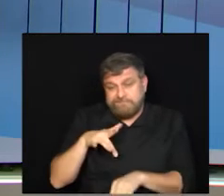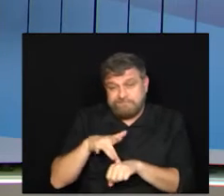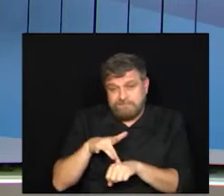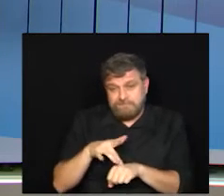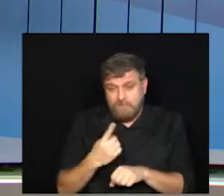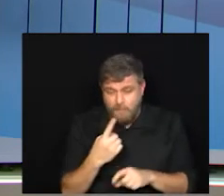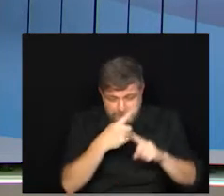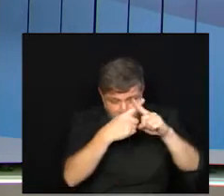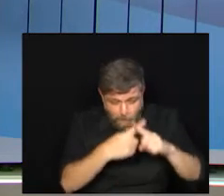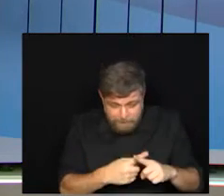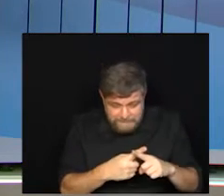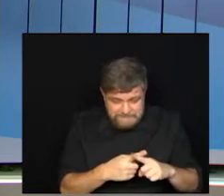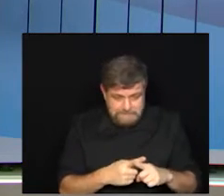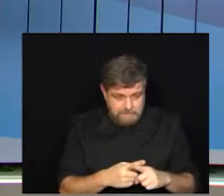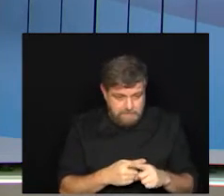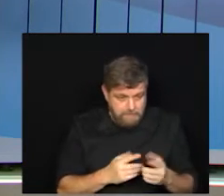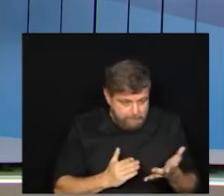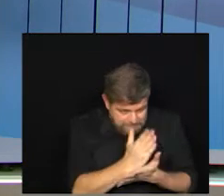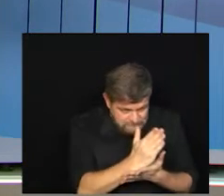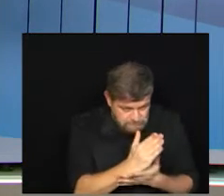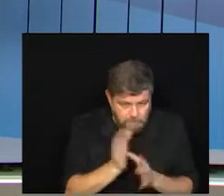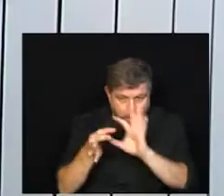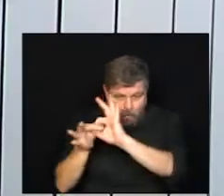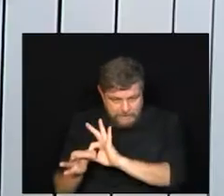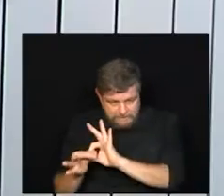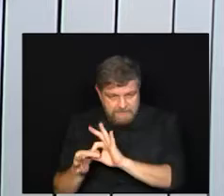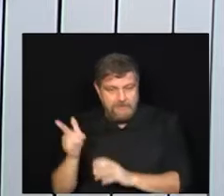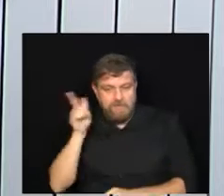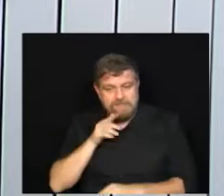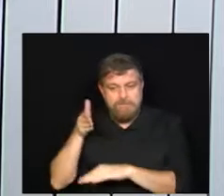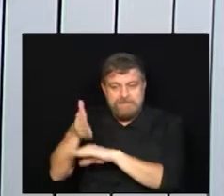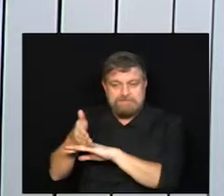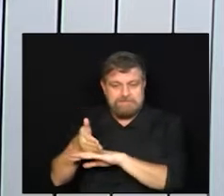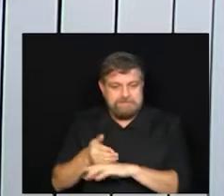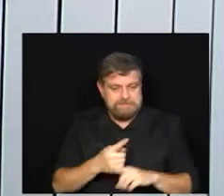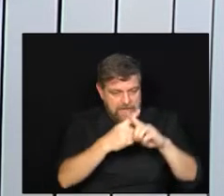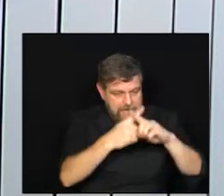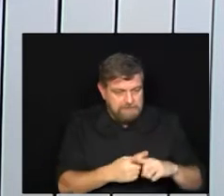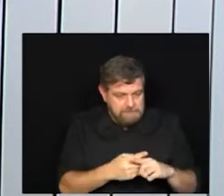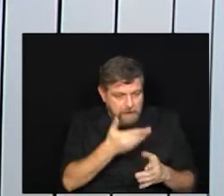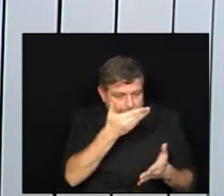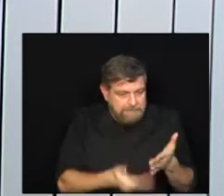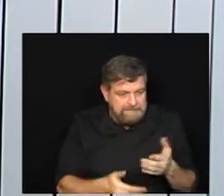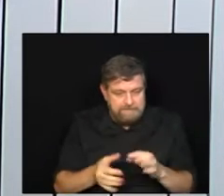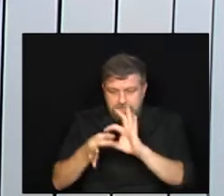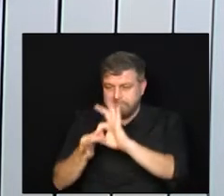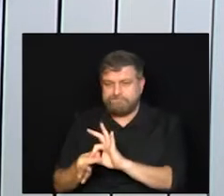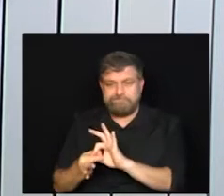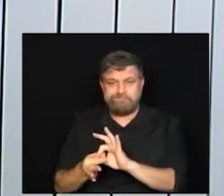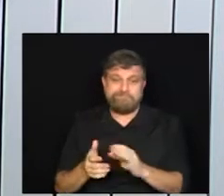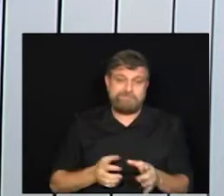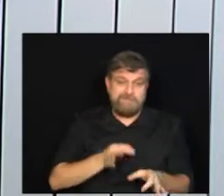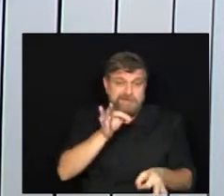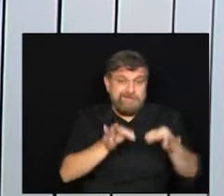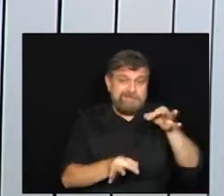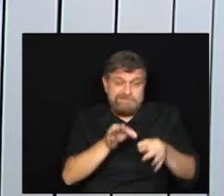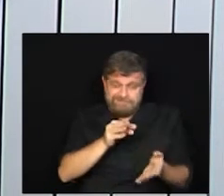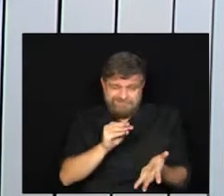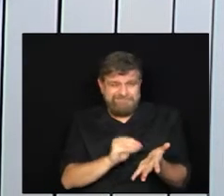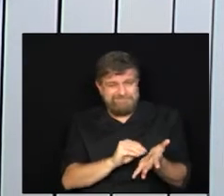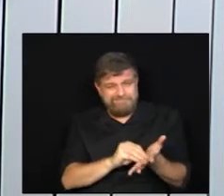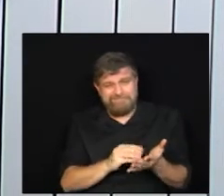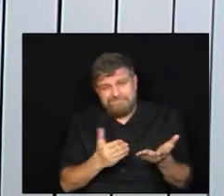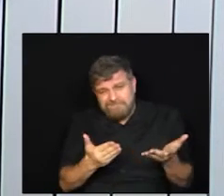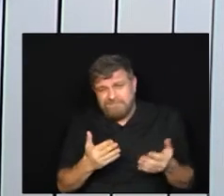competição só essa que você vai acumulando pontuação. A gente sabe que no esporte não tem muito essa de justiça, mas é